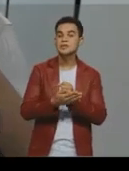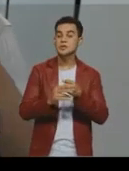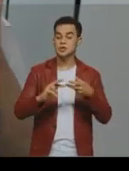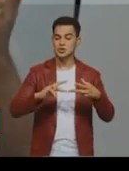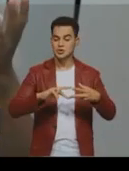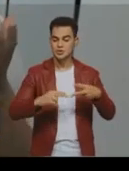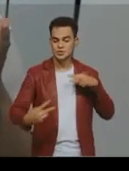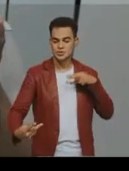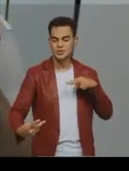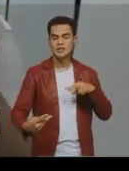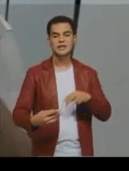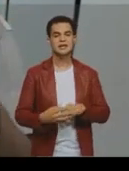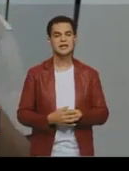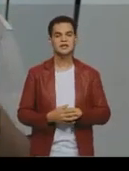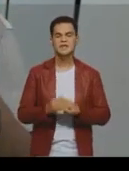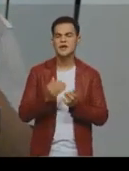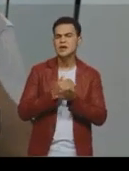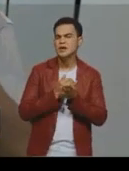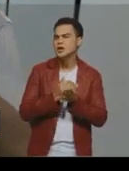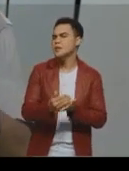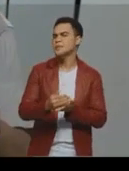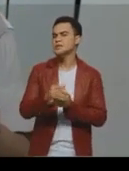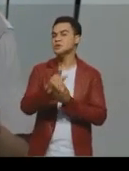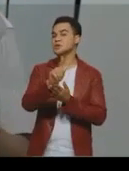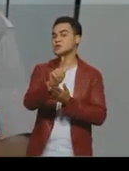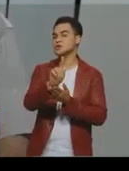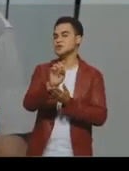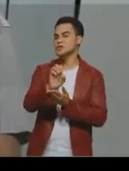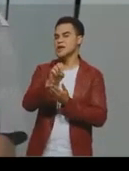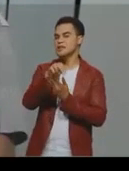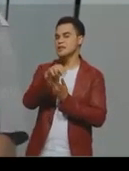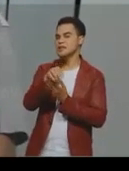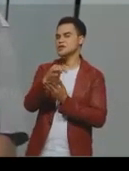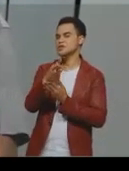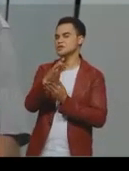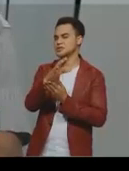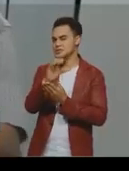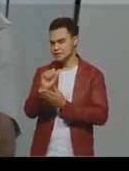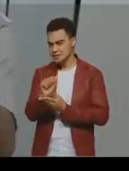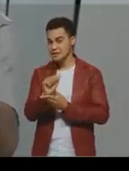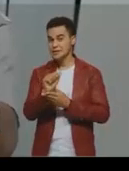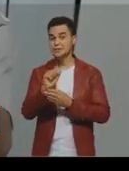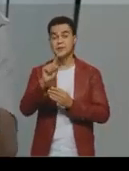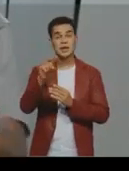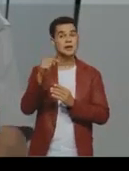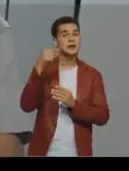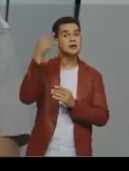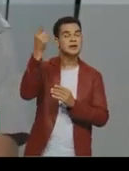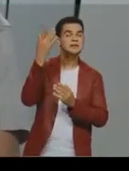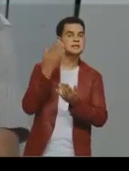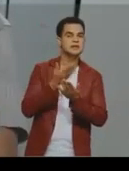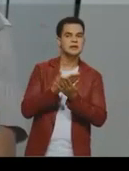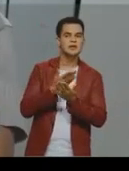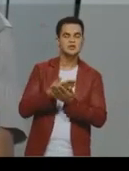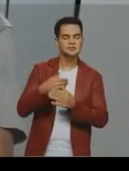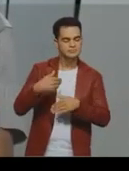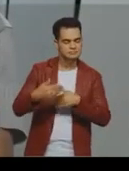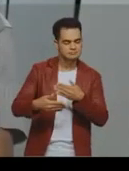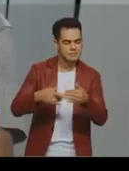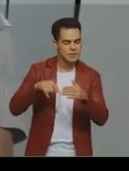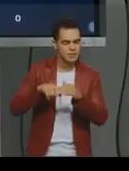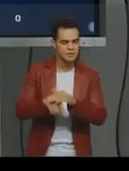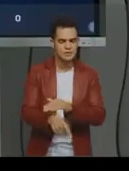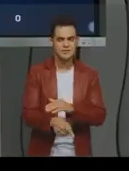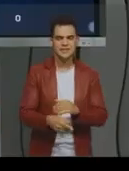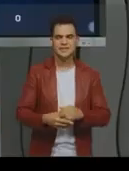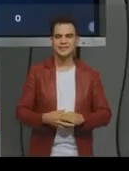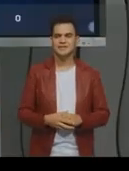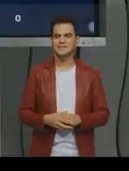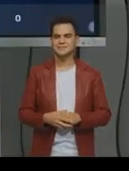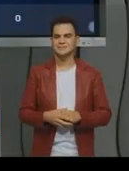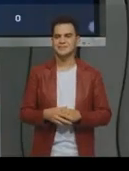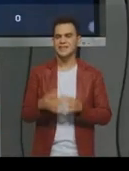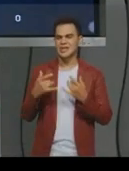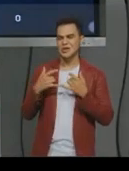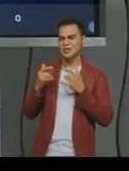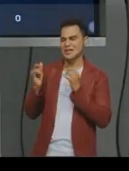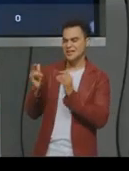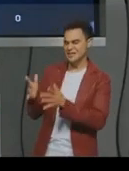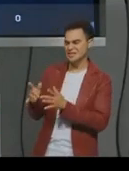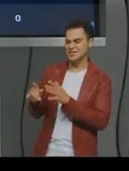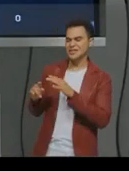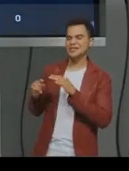uma introdução à genética para, nas próximas aulas, aprofundarmos aí na genética. Aí eu largando a genética e o Bruno